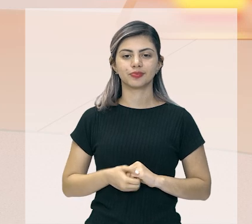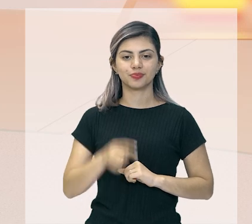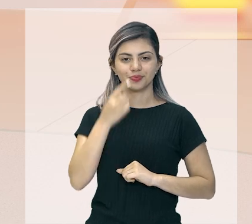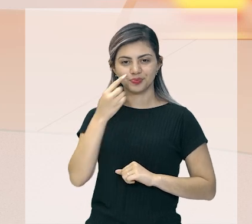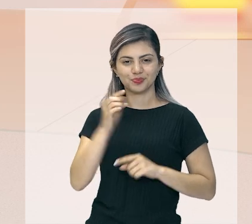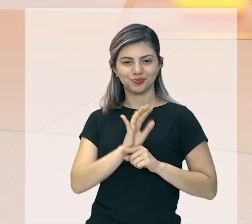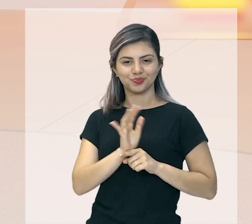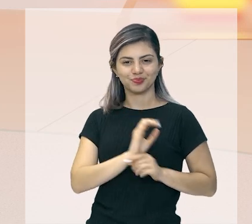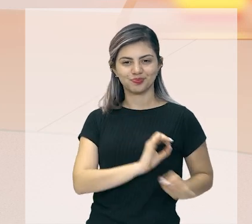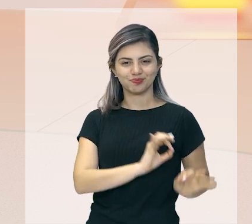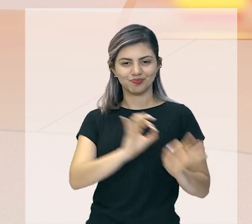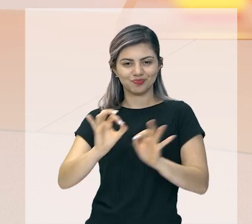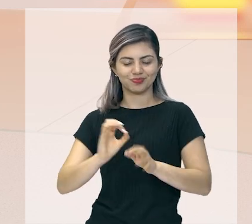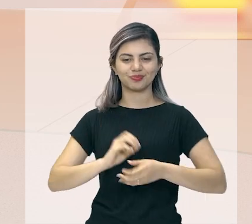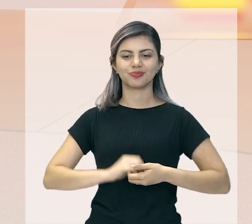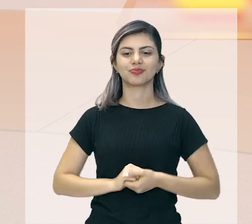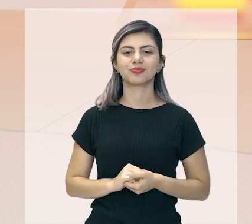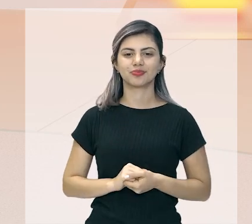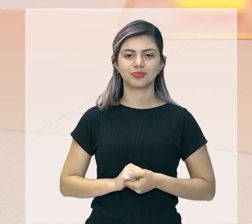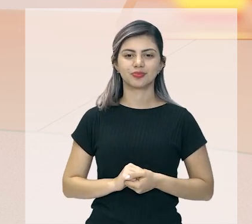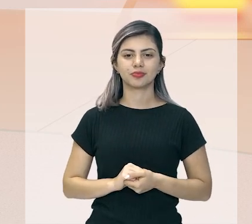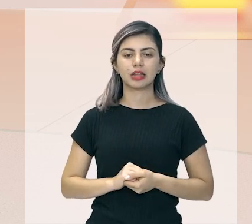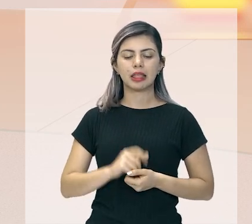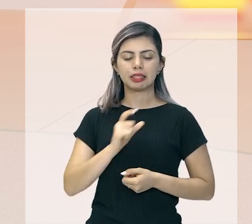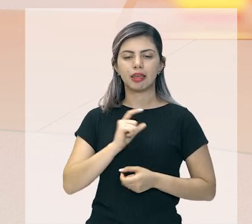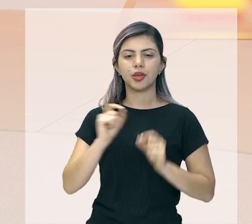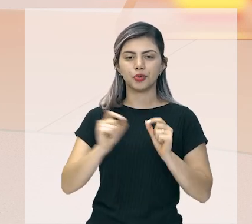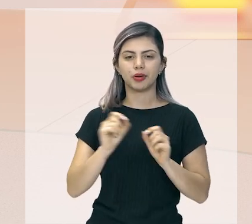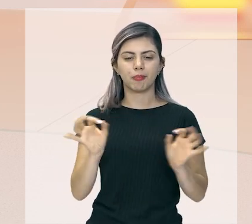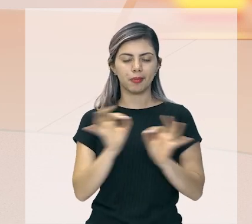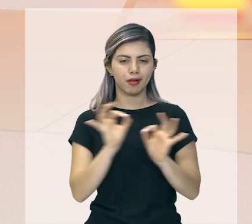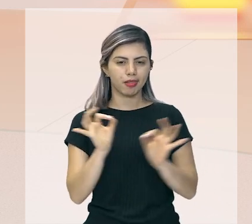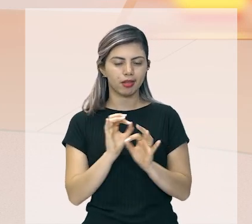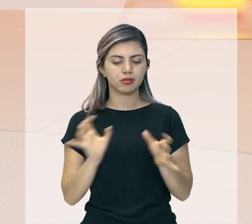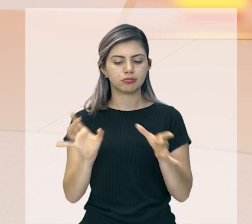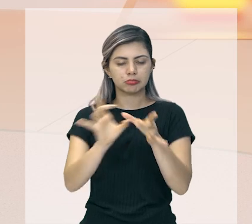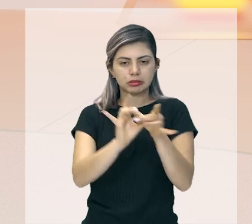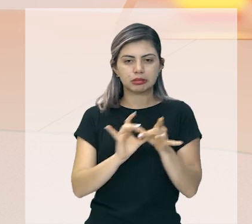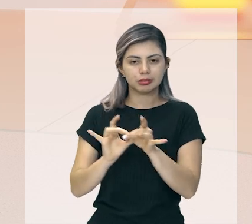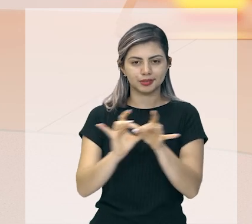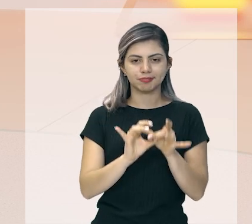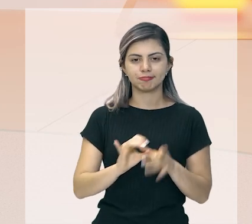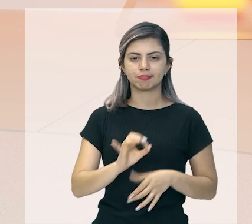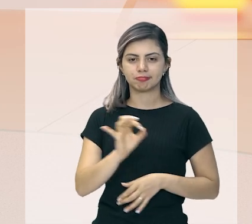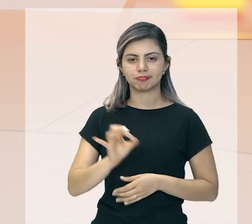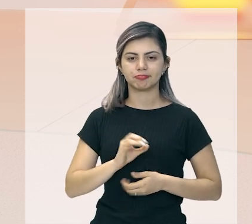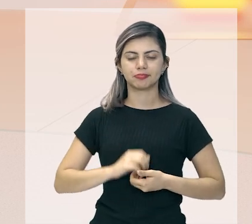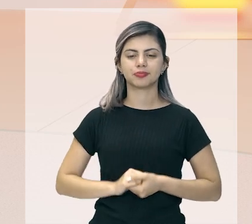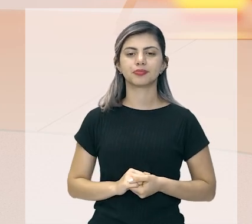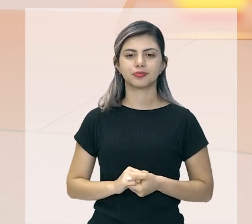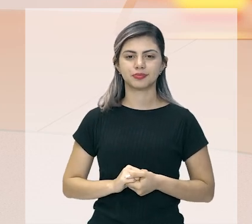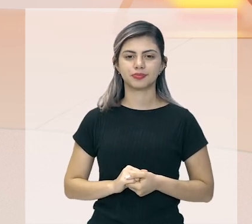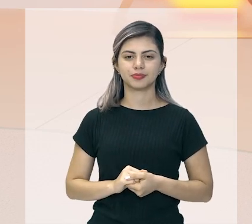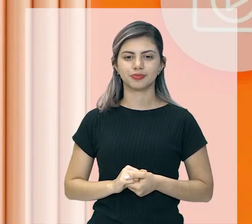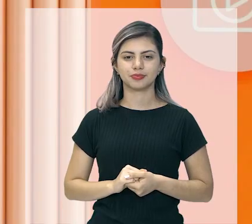novo nesse vídeo, prestem atenção, que ele faz exatamente essa ligação entre esses temas aí que a gente está comentando por